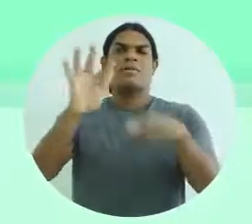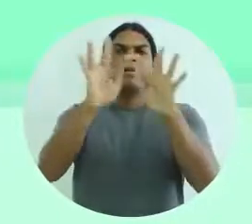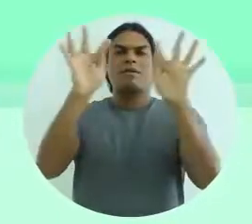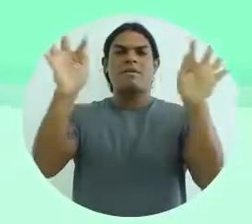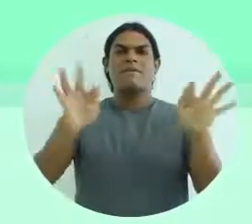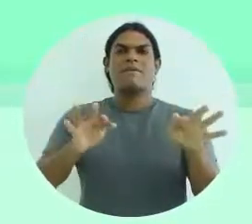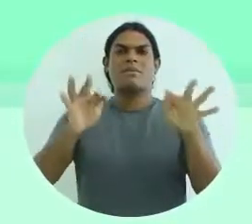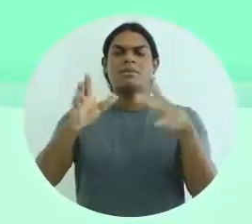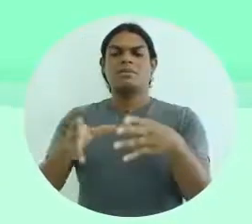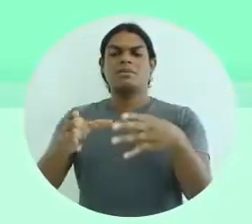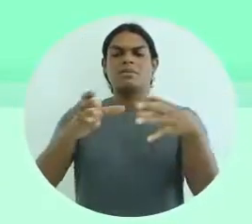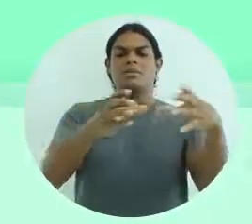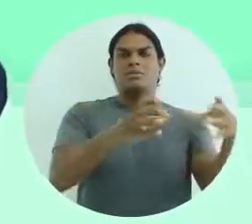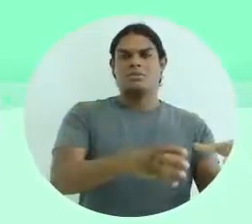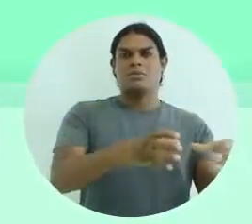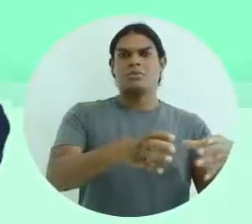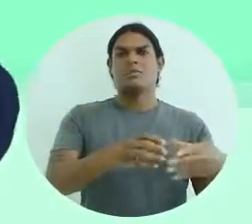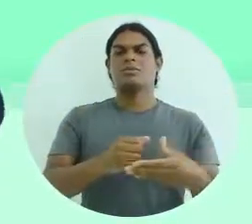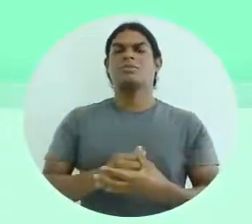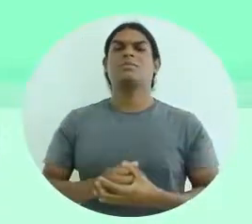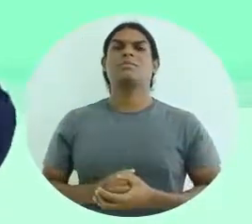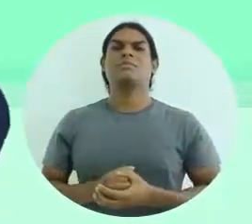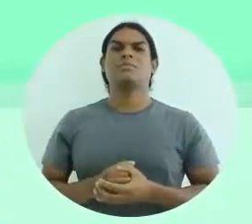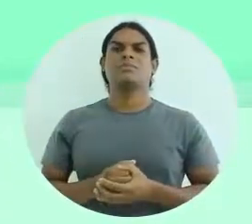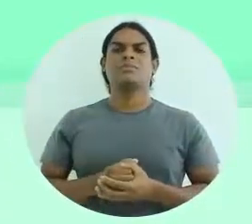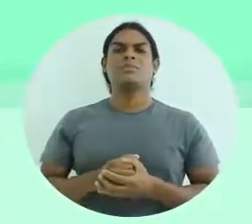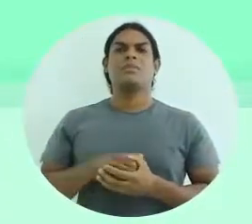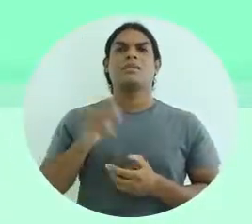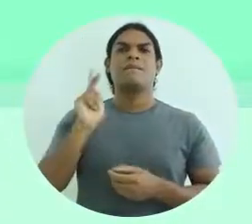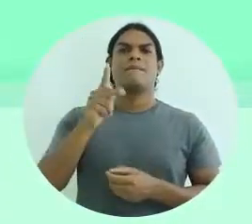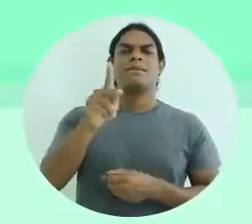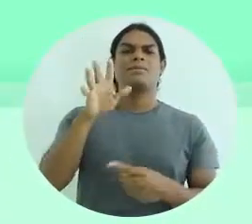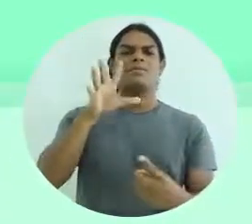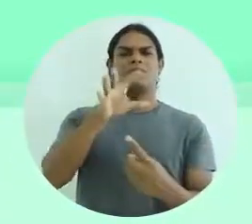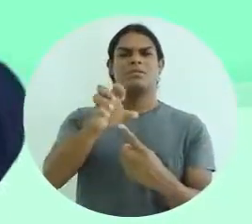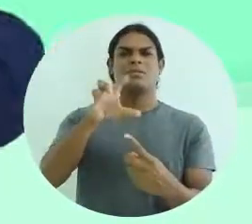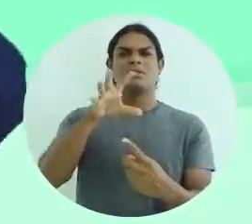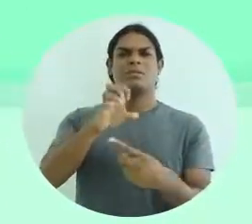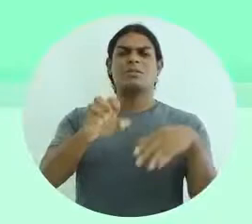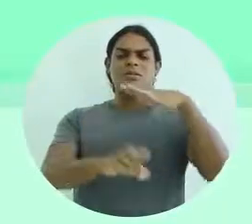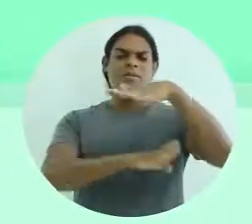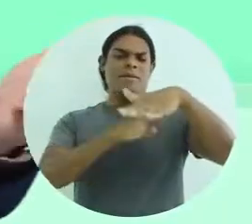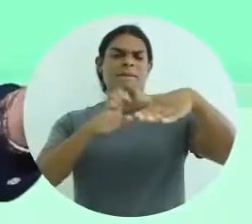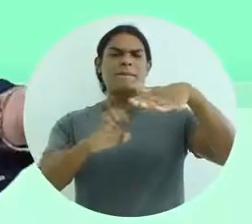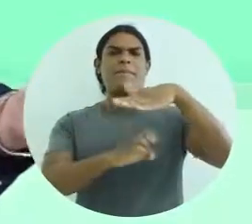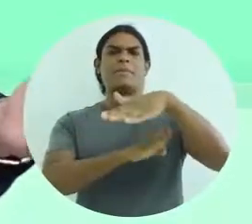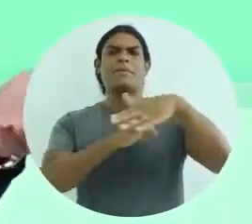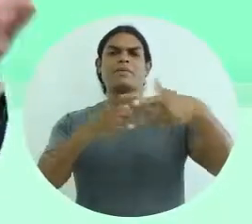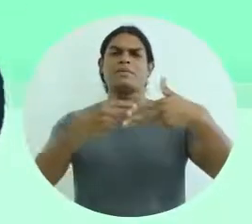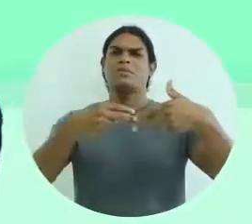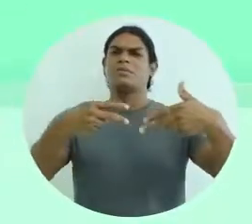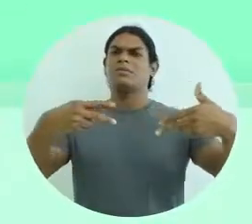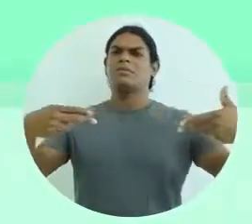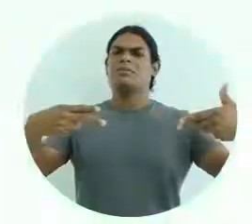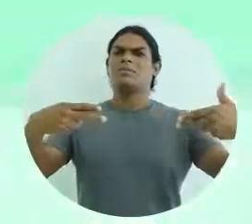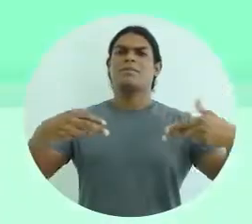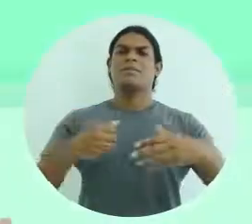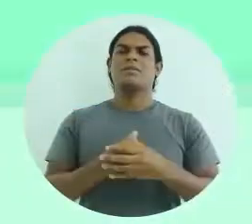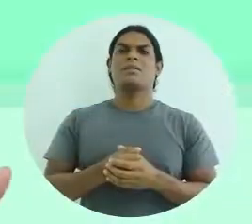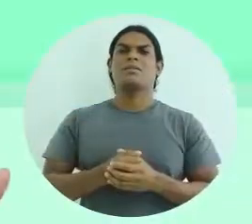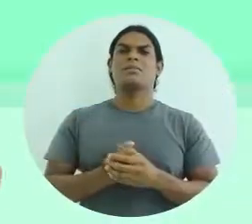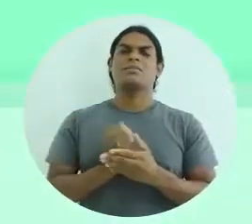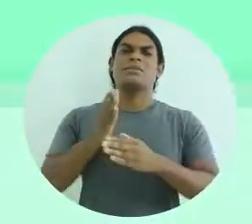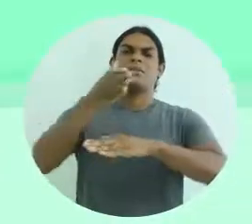e estimulando para que cada vez mais pequenas, médias e grandes empresas exportem e abram nossos mercados para o mundo.